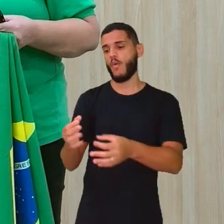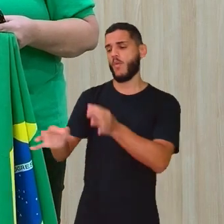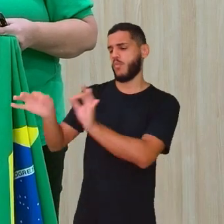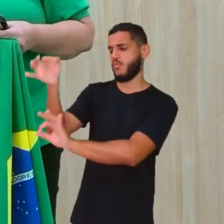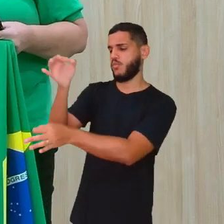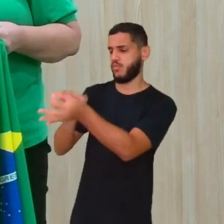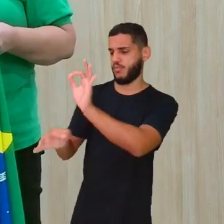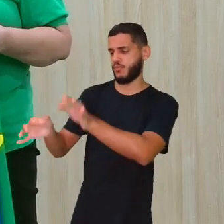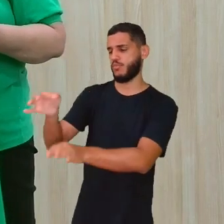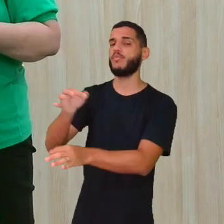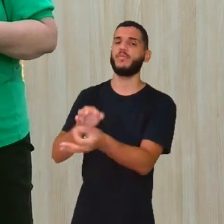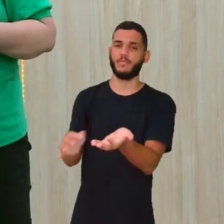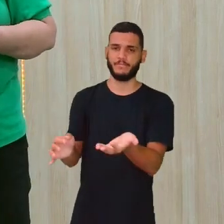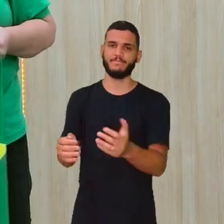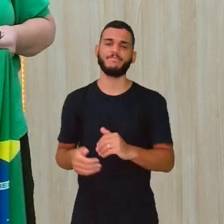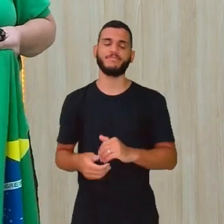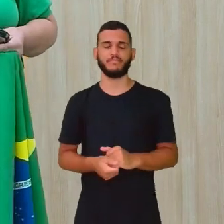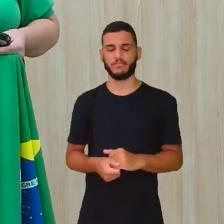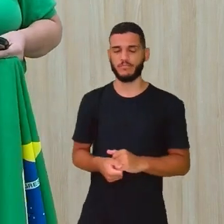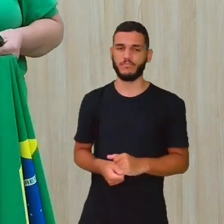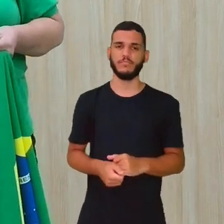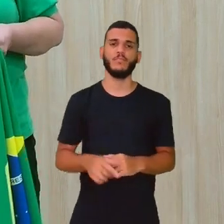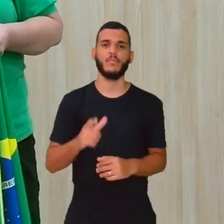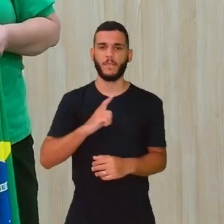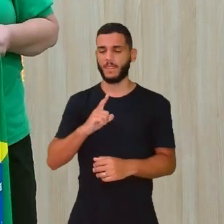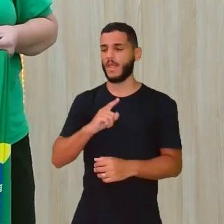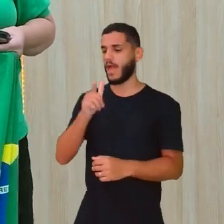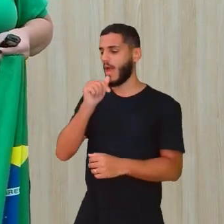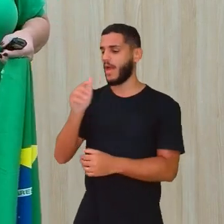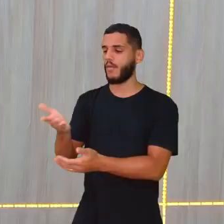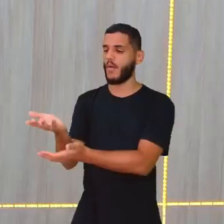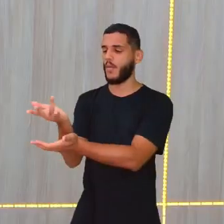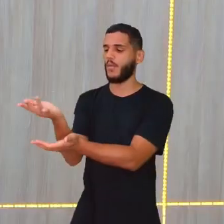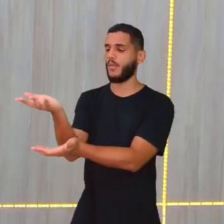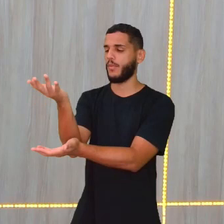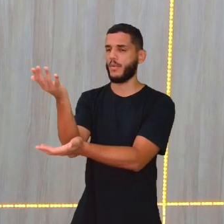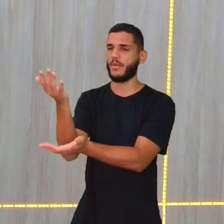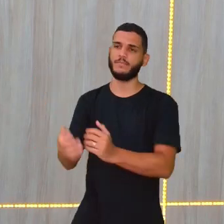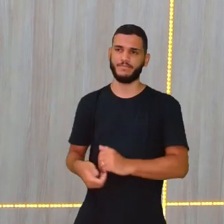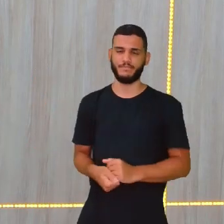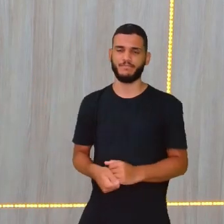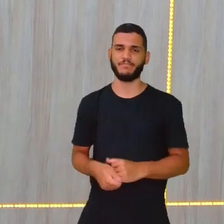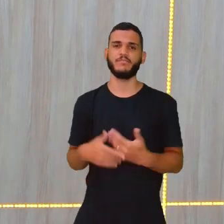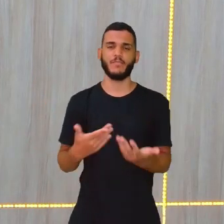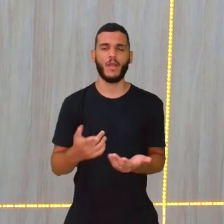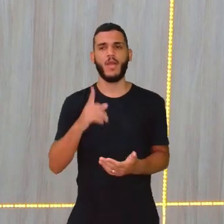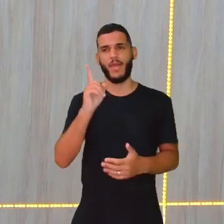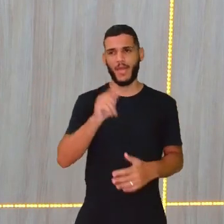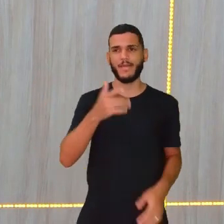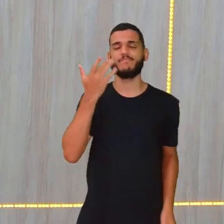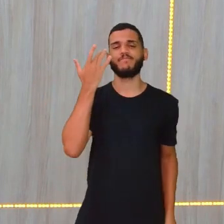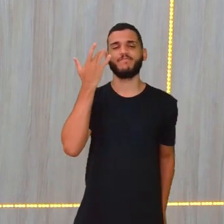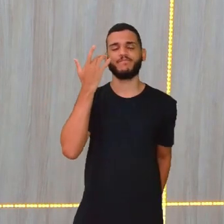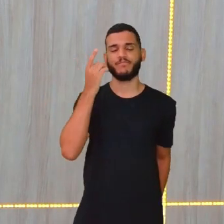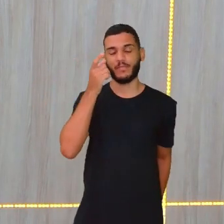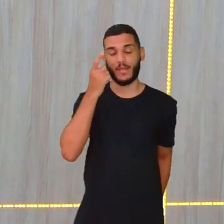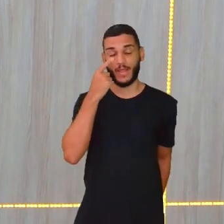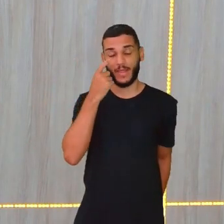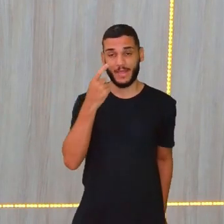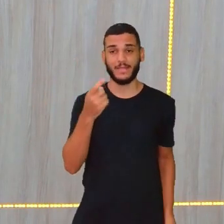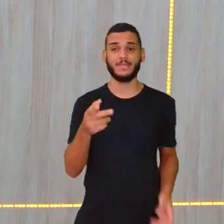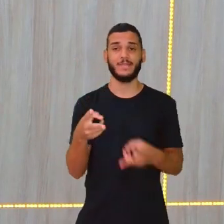pela temperatura alta, a questão aí do vapor, a questão do gás. Vejam que interessante, pessoal. Mas nós temos